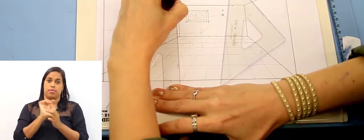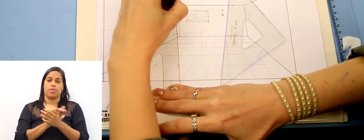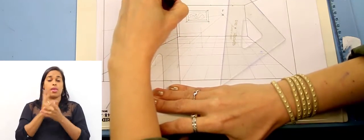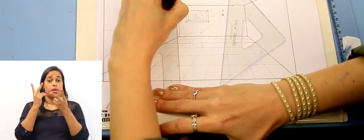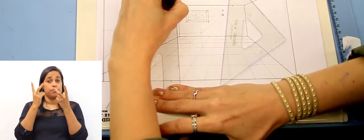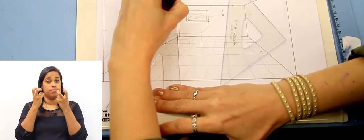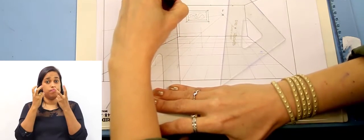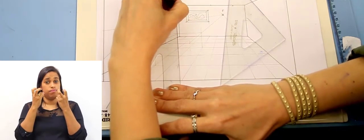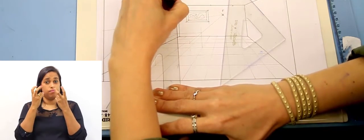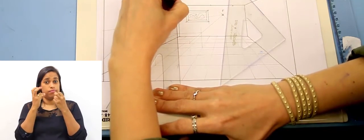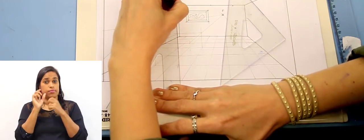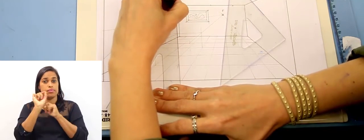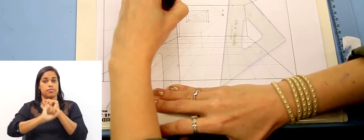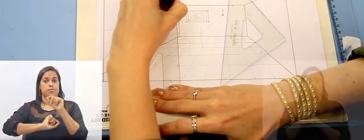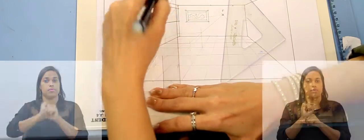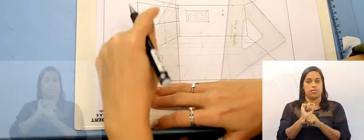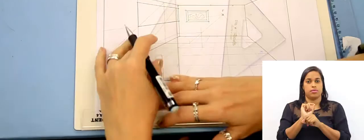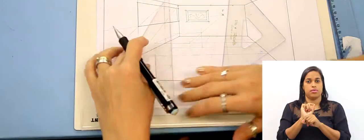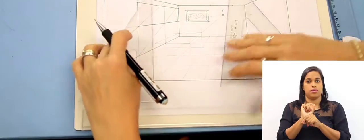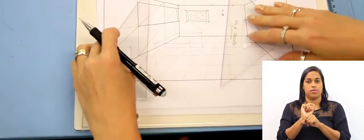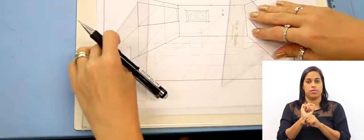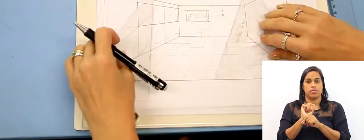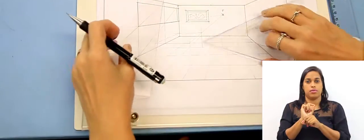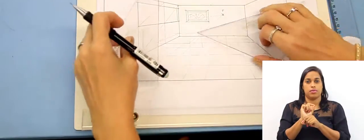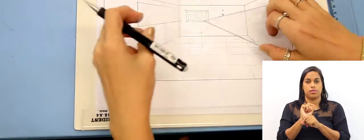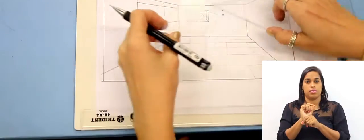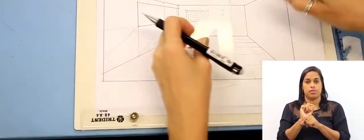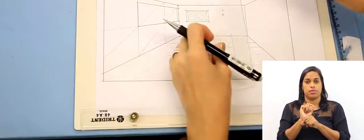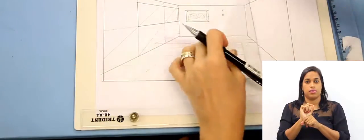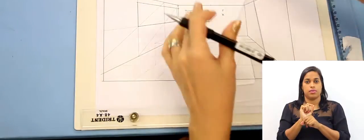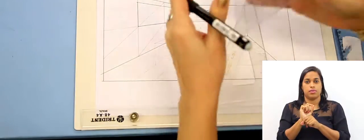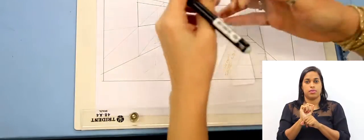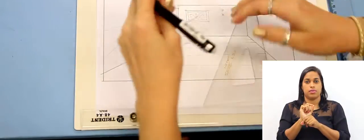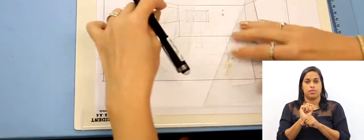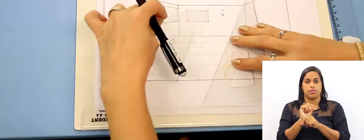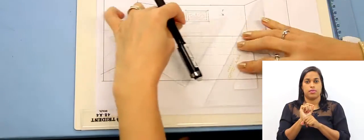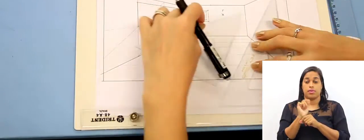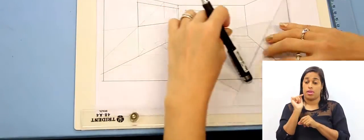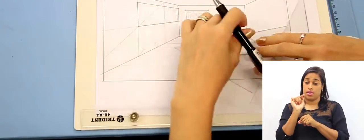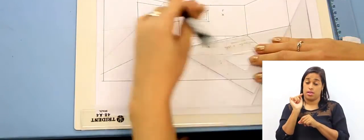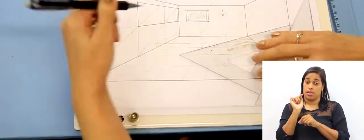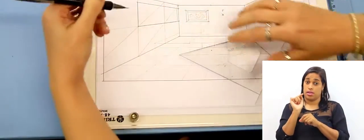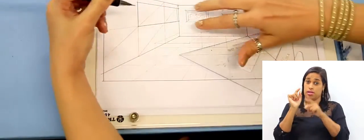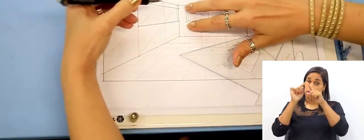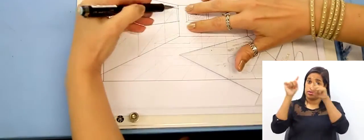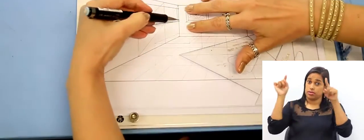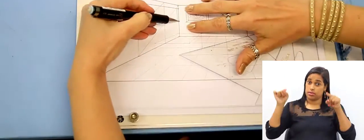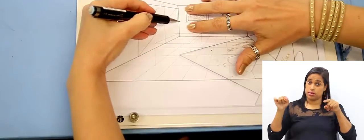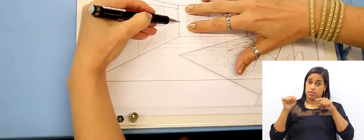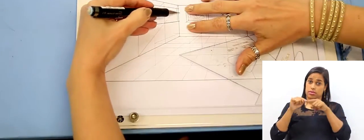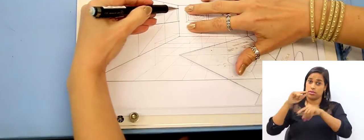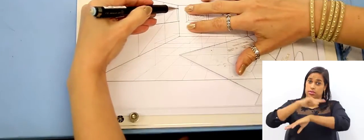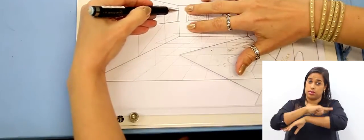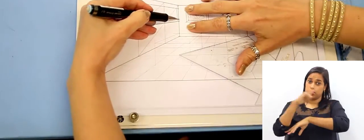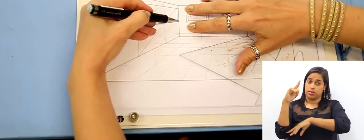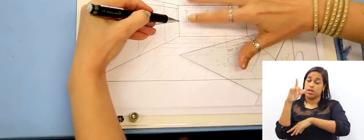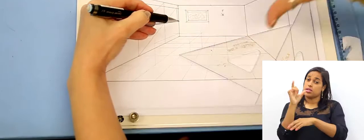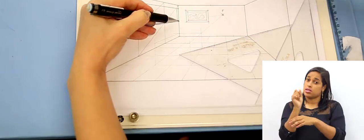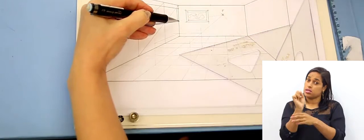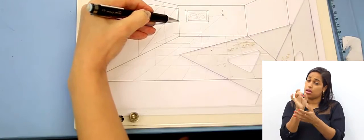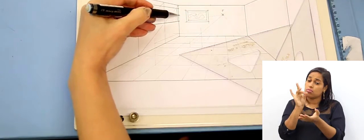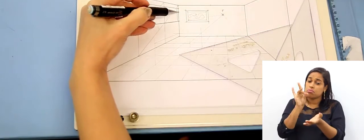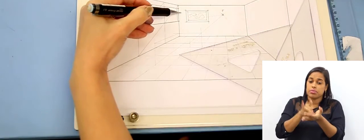observem que esse tamanho da